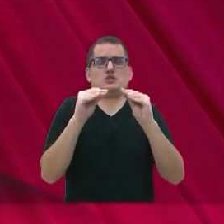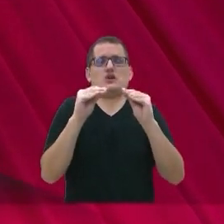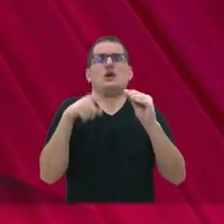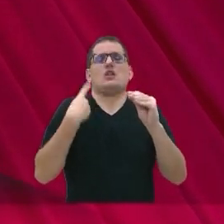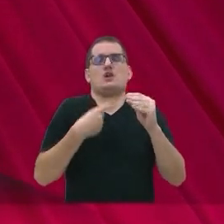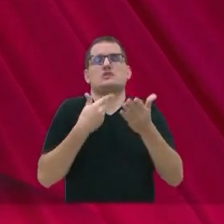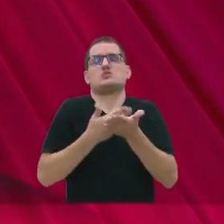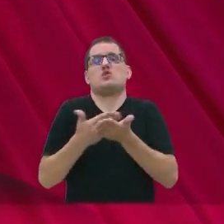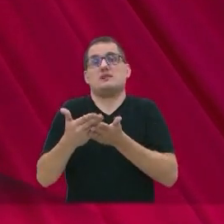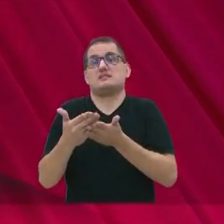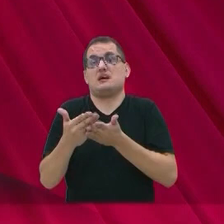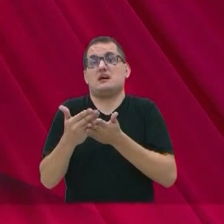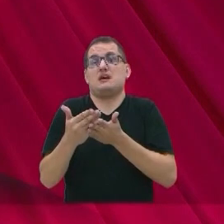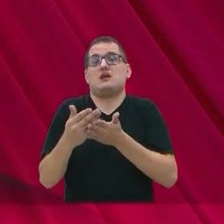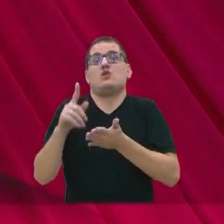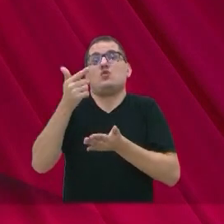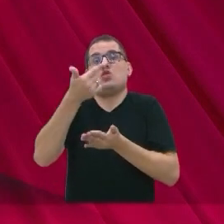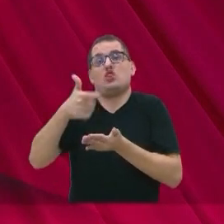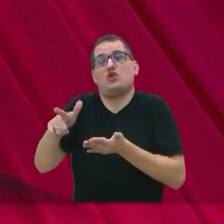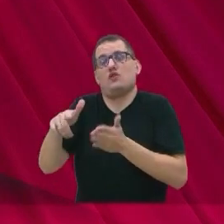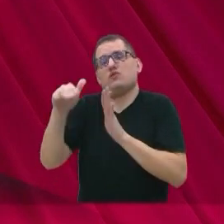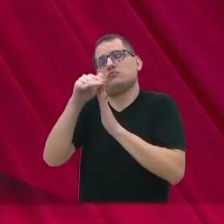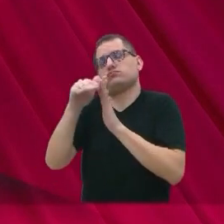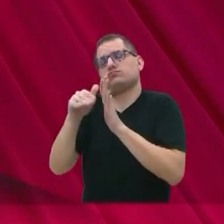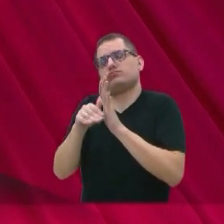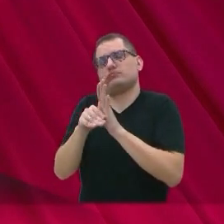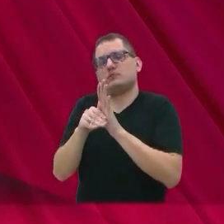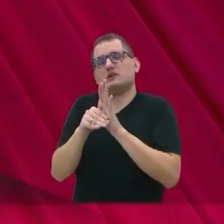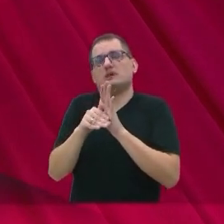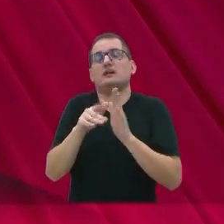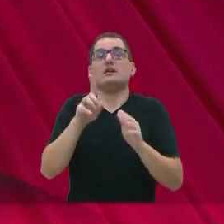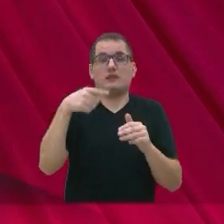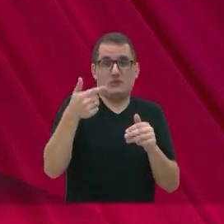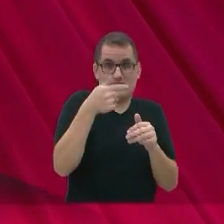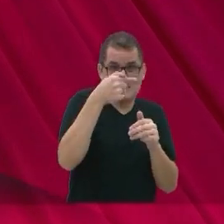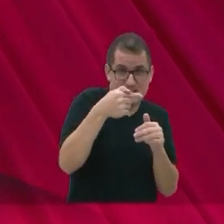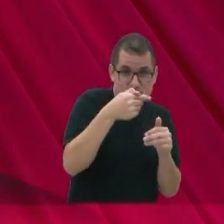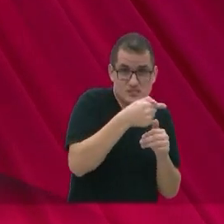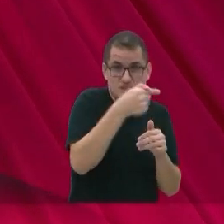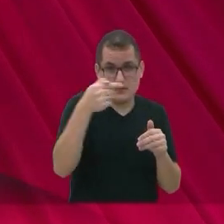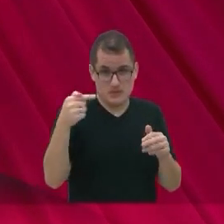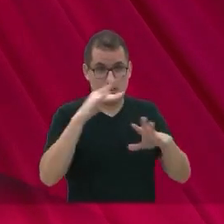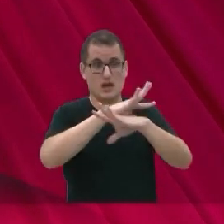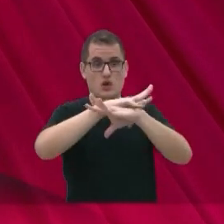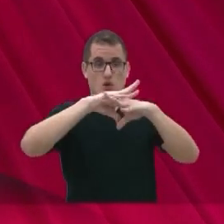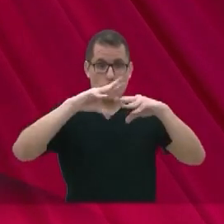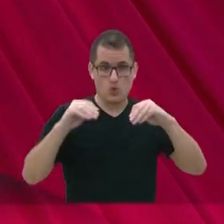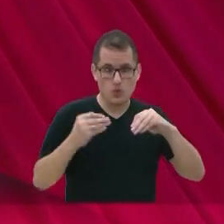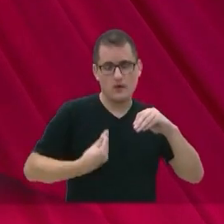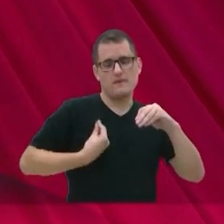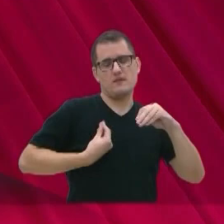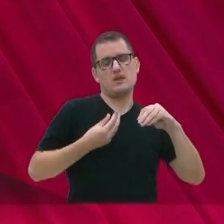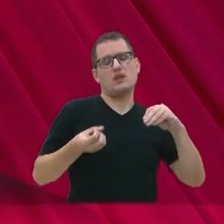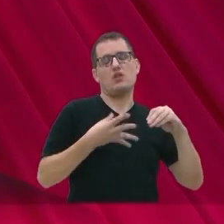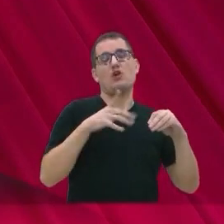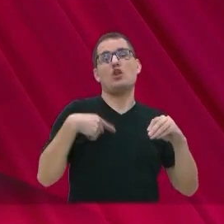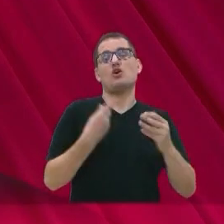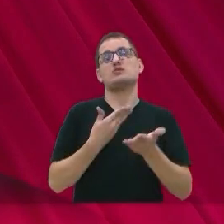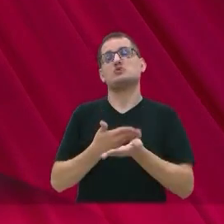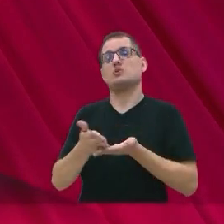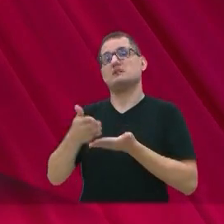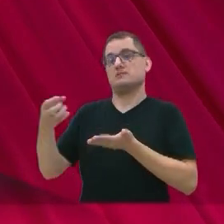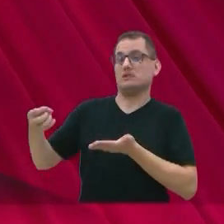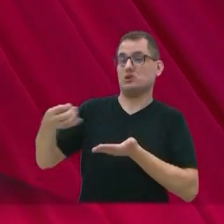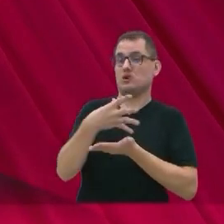Sim, concluindo as 7 semanas de cura e avivamento, vamos dar início a uma série